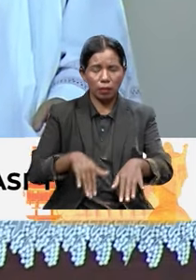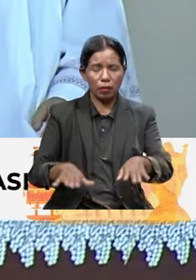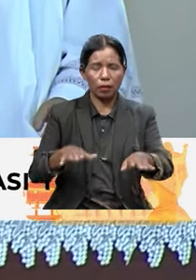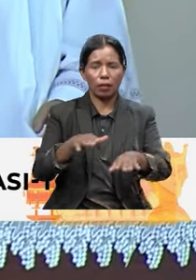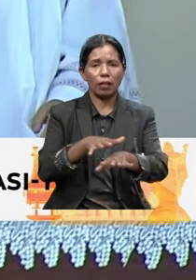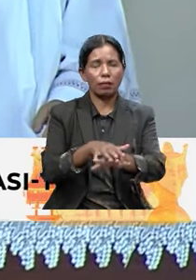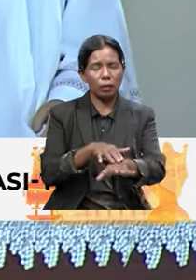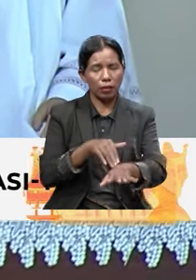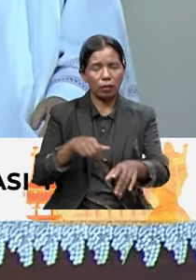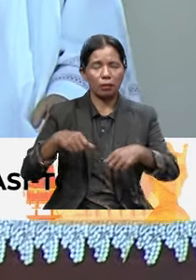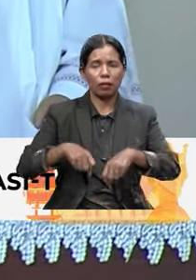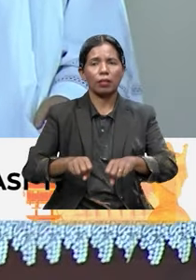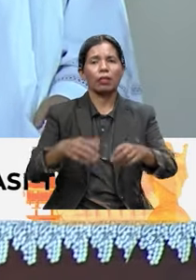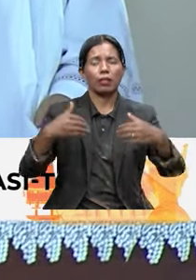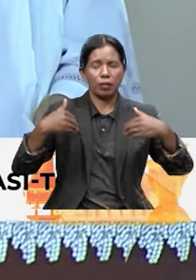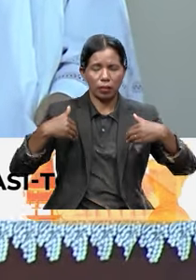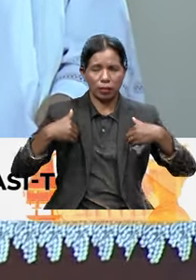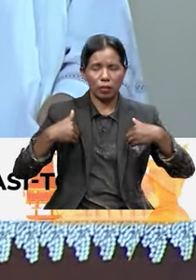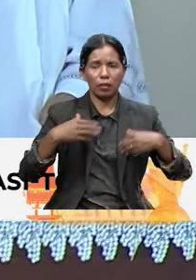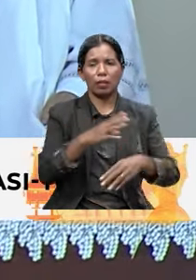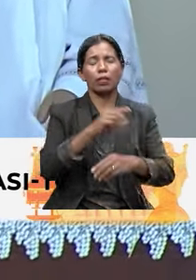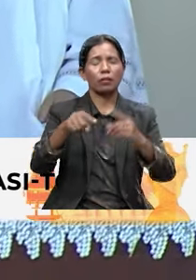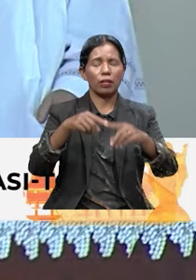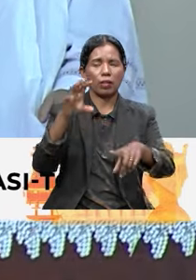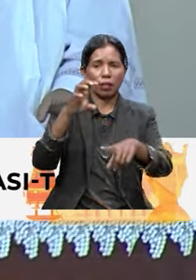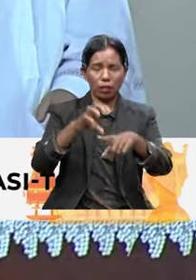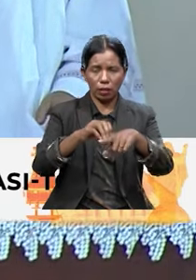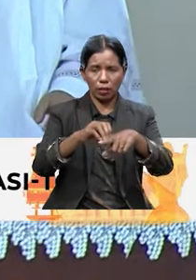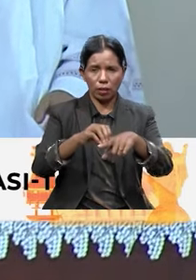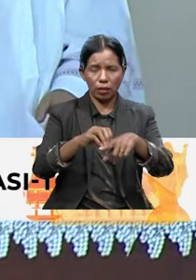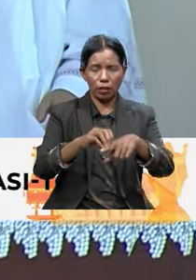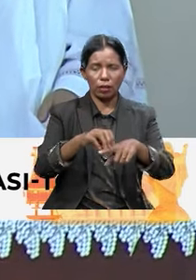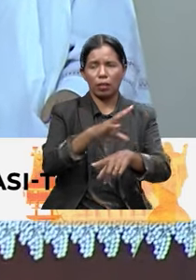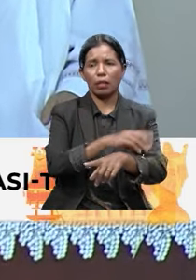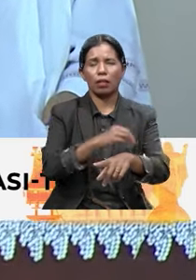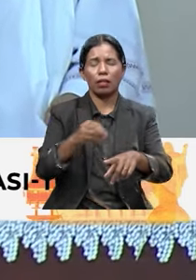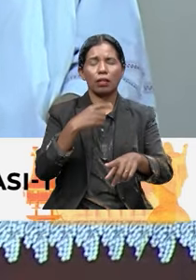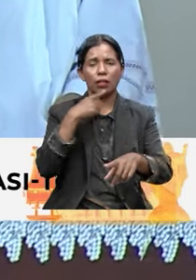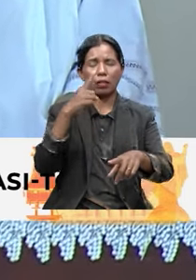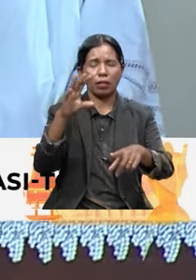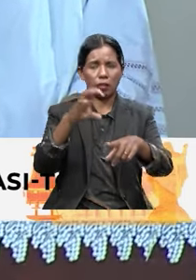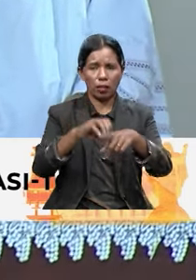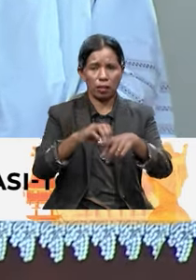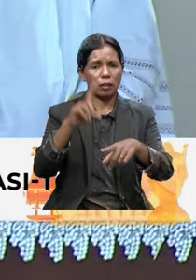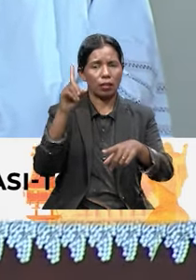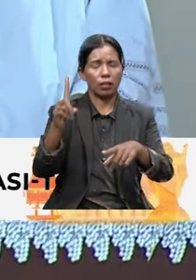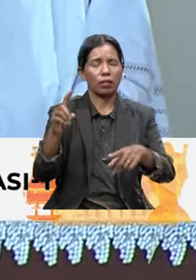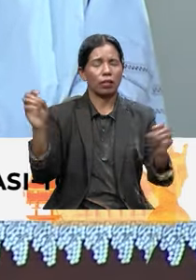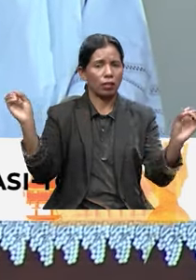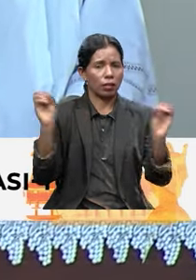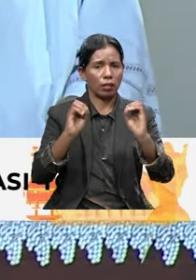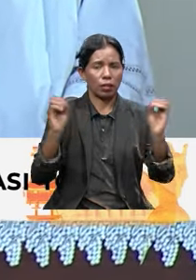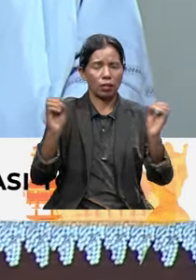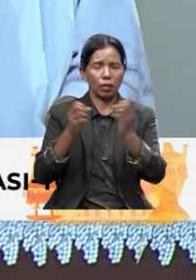um, mai be sira ira mordida, sira vai ira tata né, né, bahasa de gigitan ira nebe